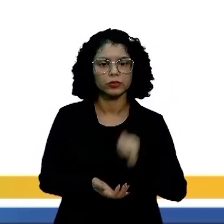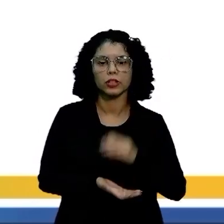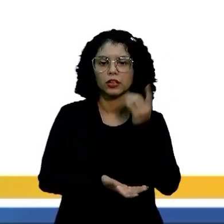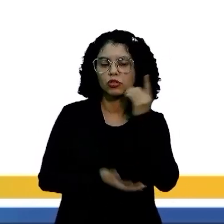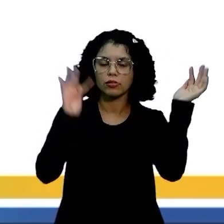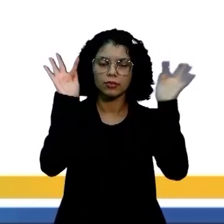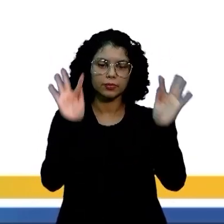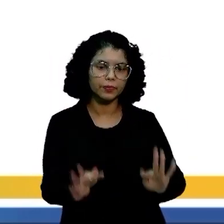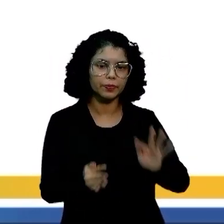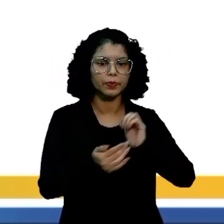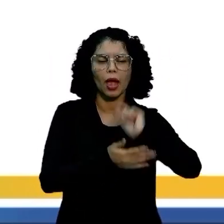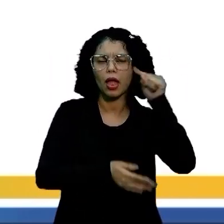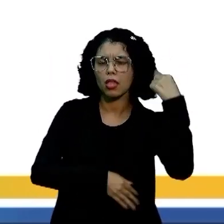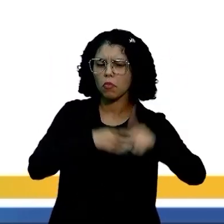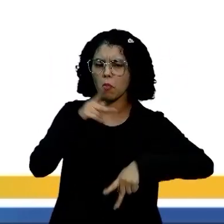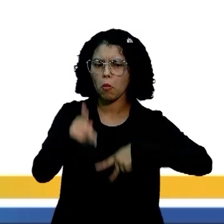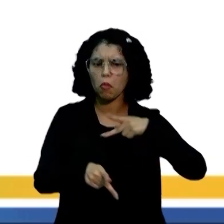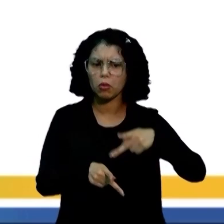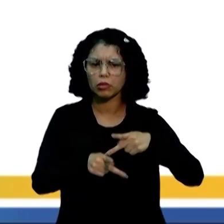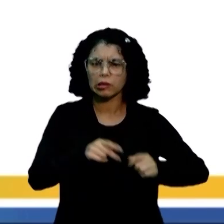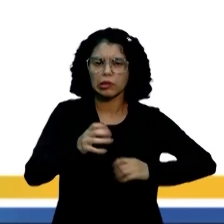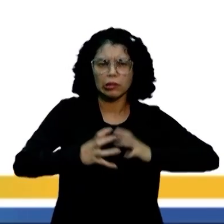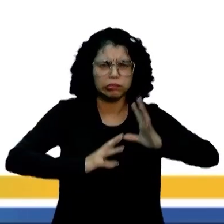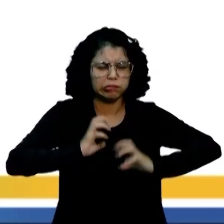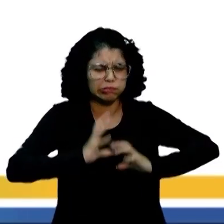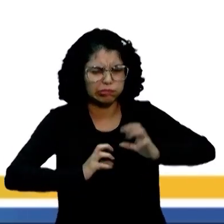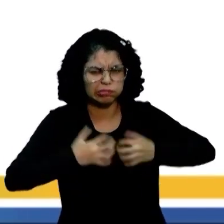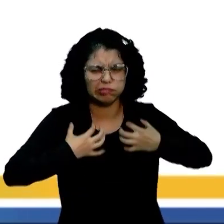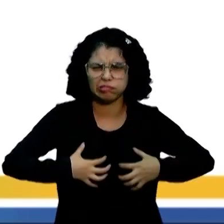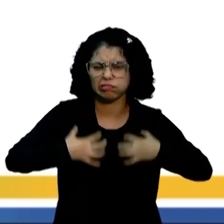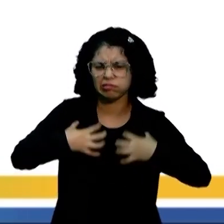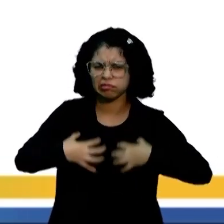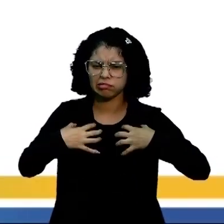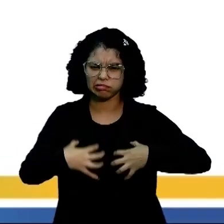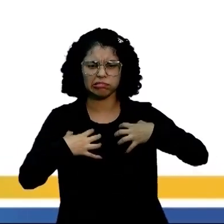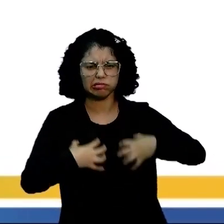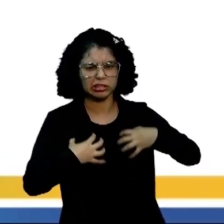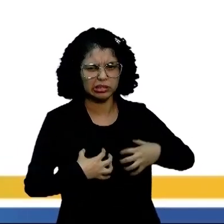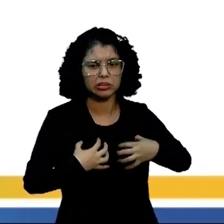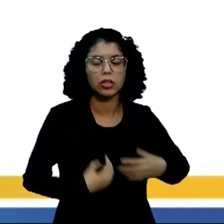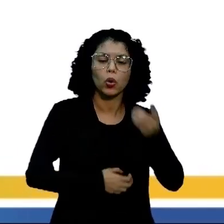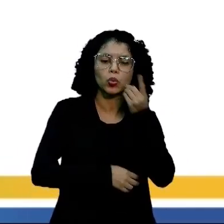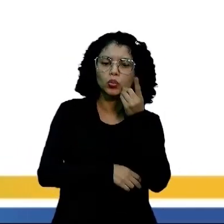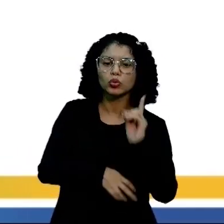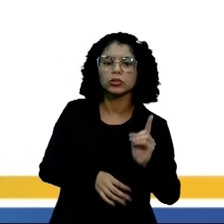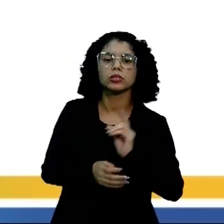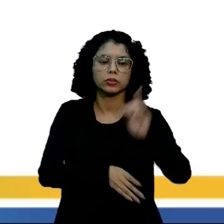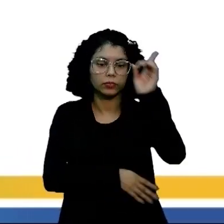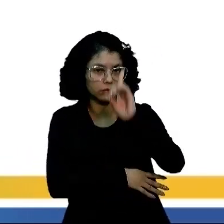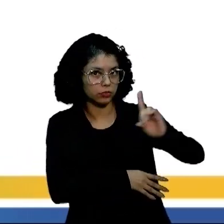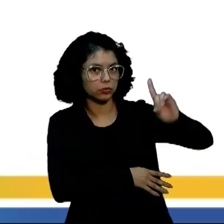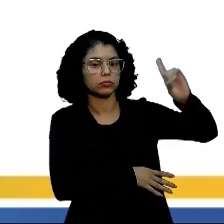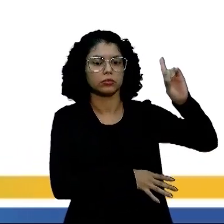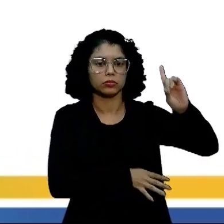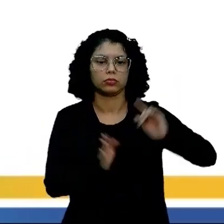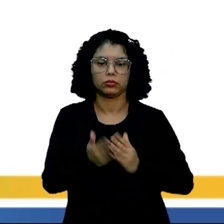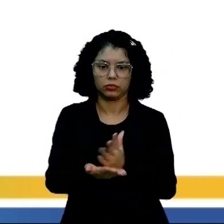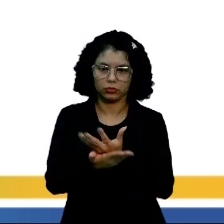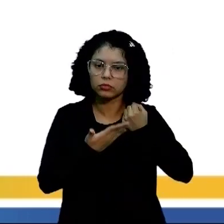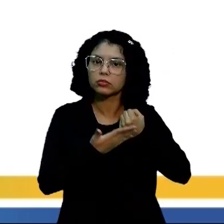de alegria. Aquele povo foi tão afligido, o dia em que por Deus foi